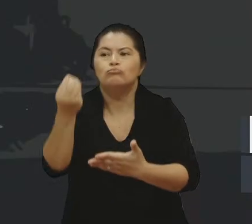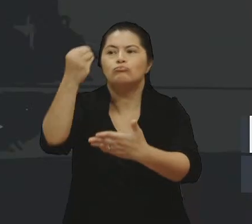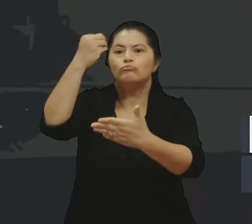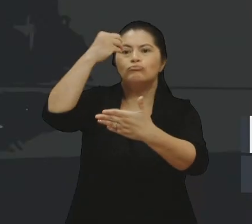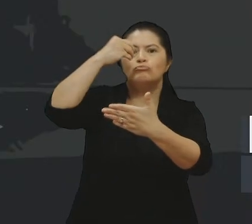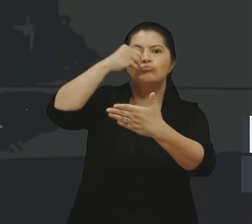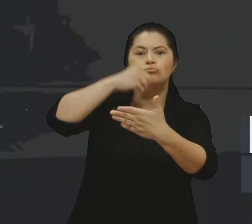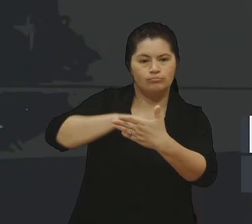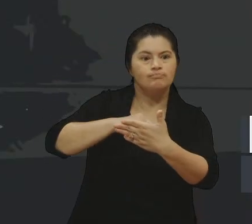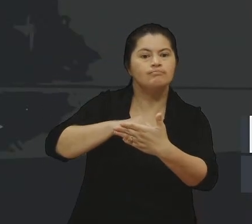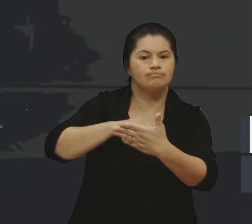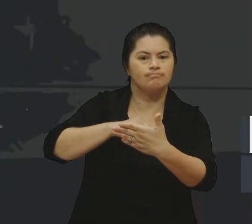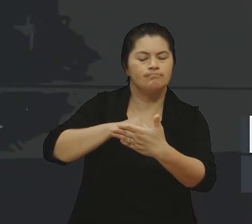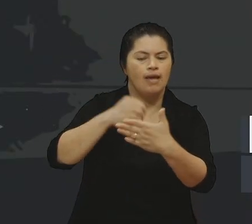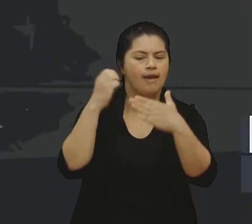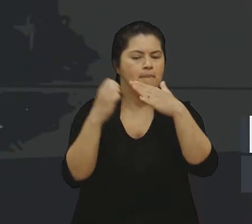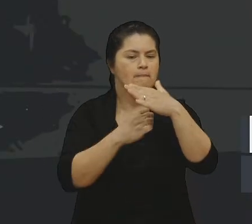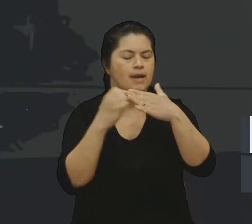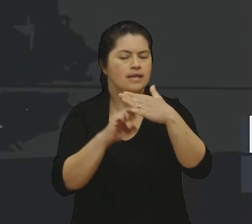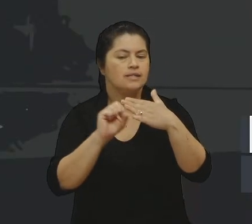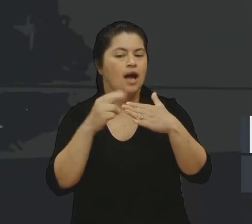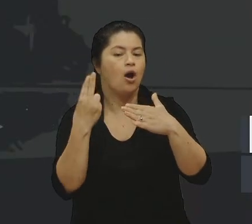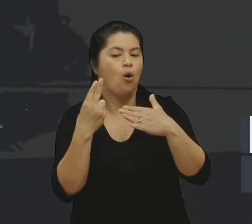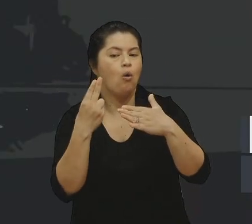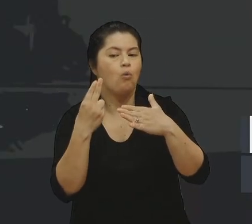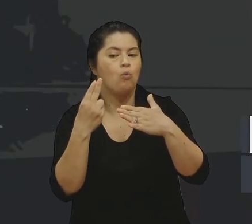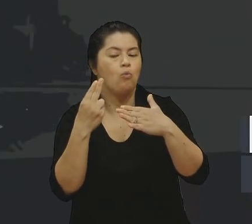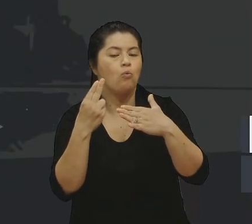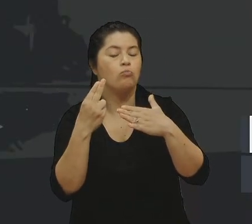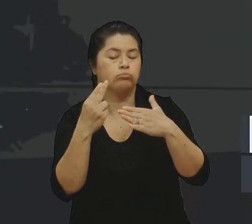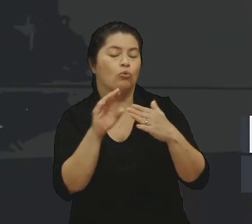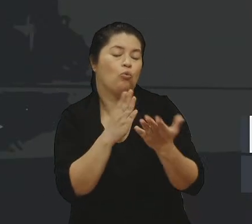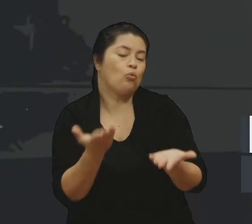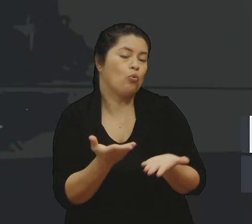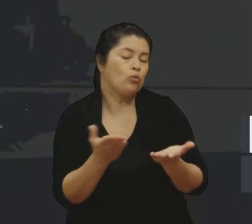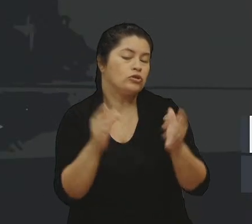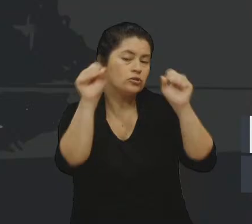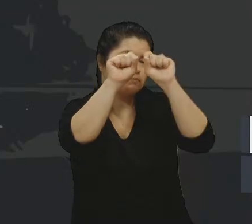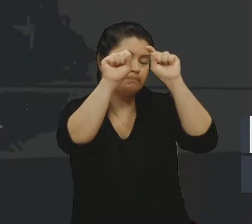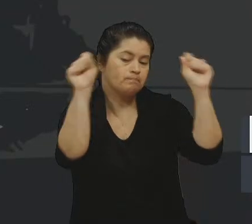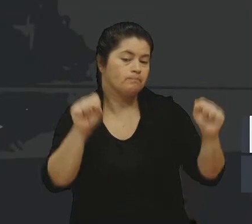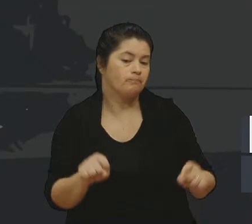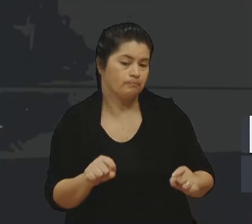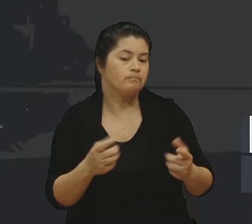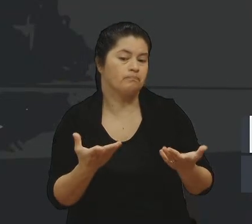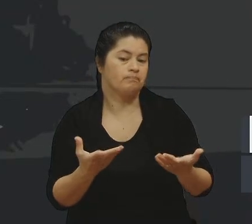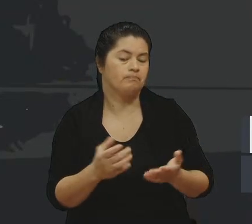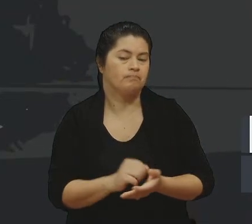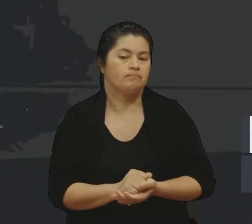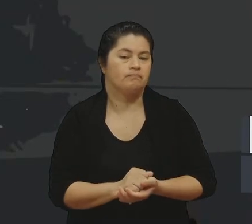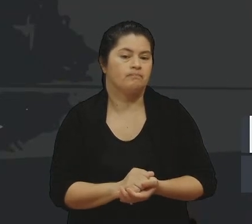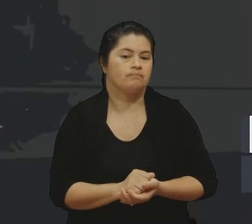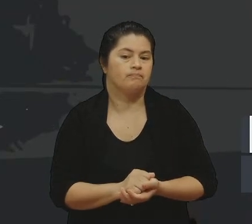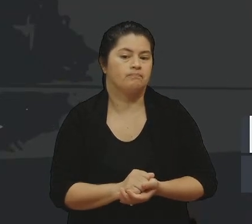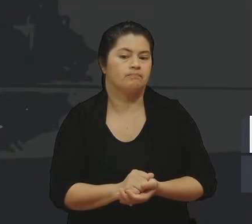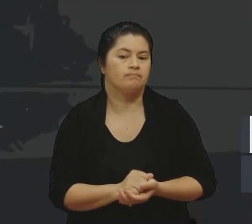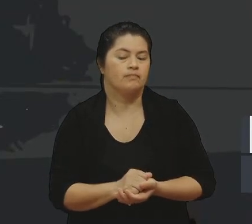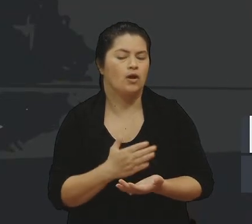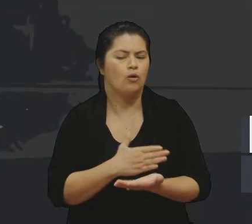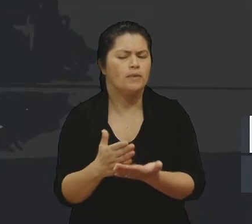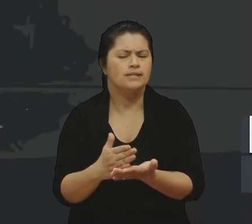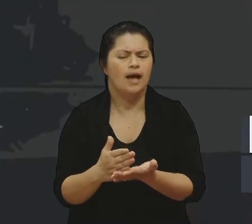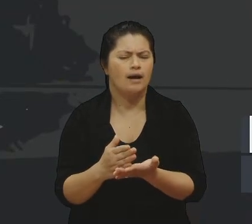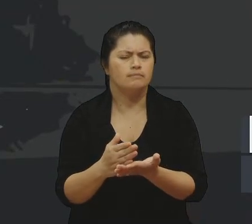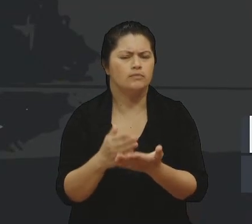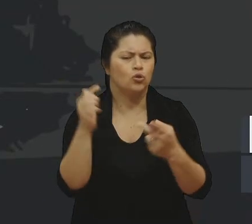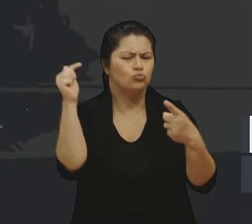faz. Seja numa empresa, ou seja como empregado trabalhando hoje para alguém. Então, vamos começar enxergando essas duas